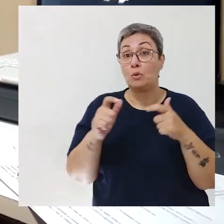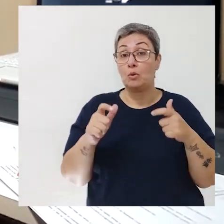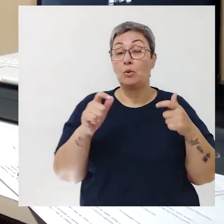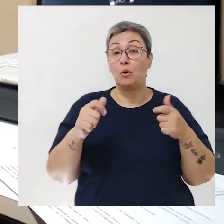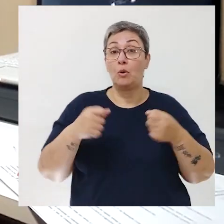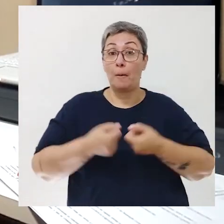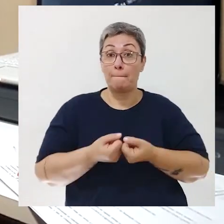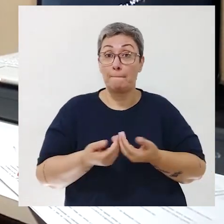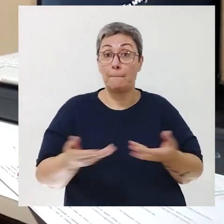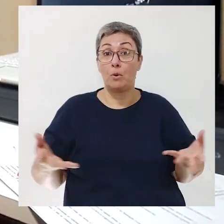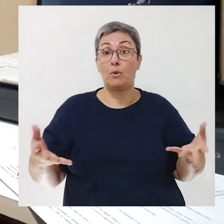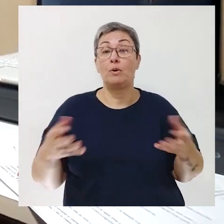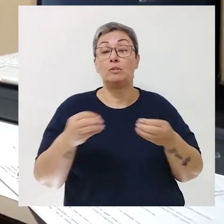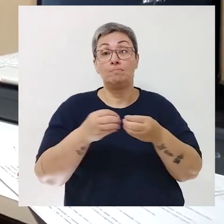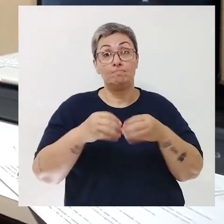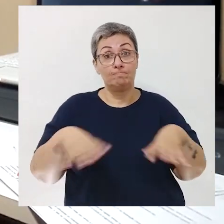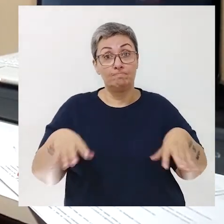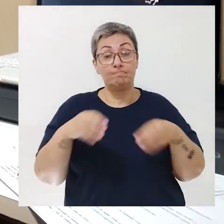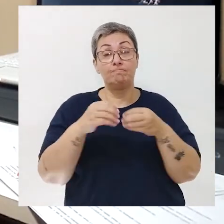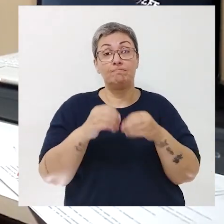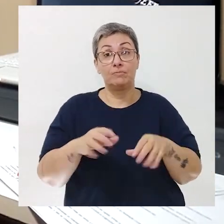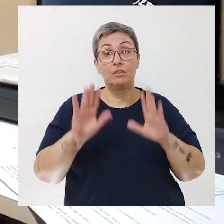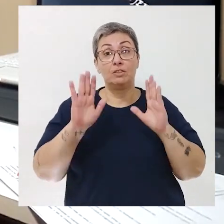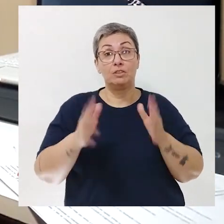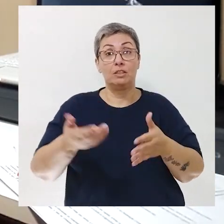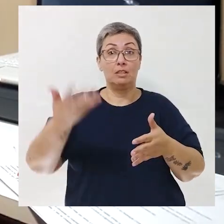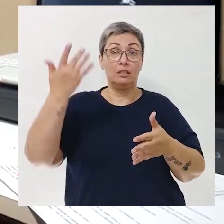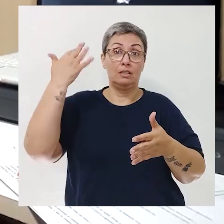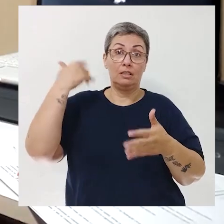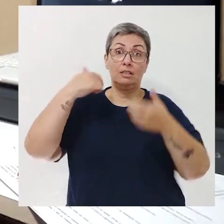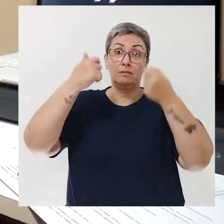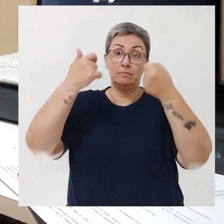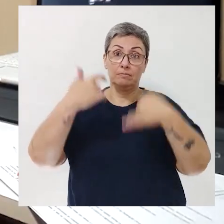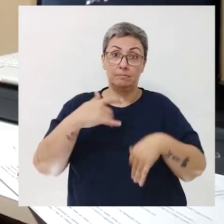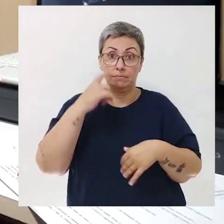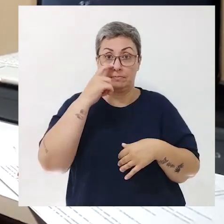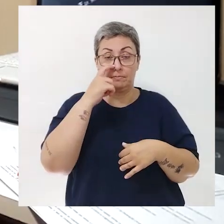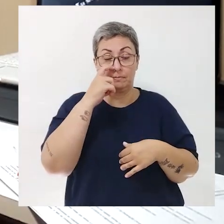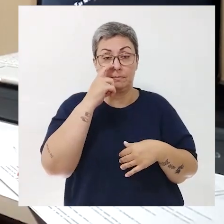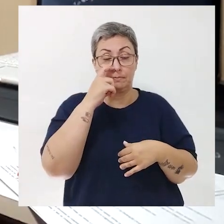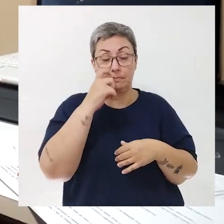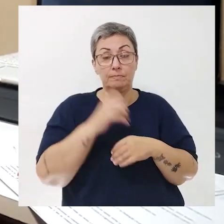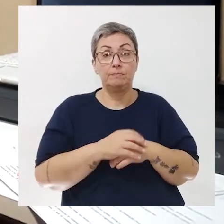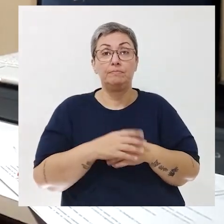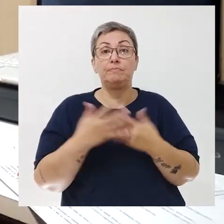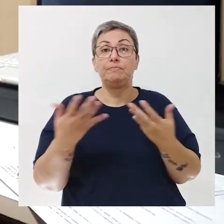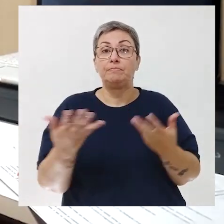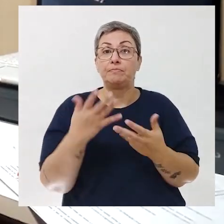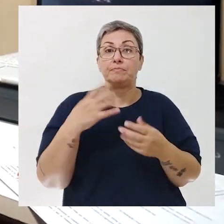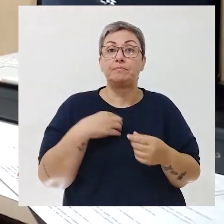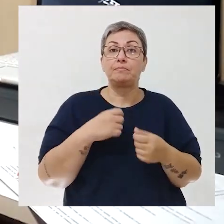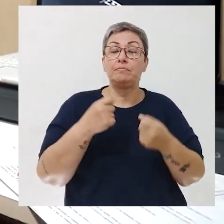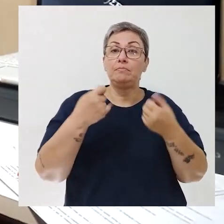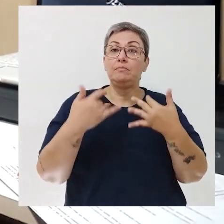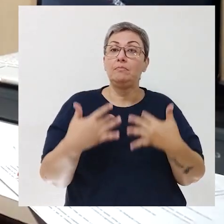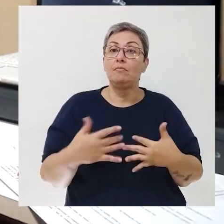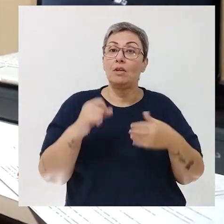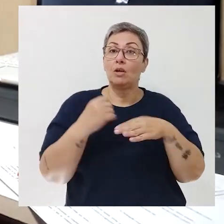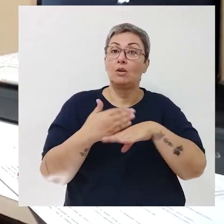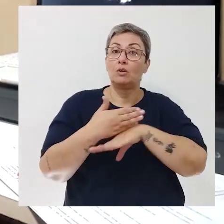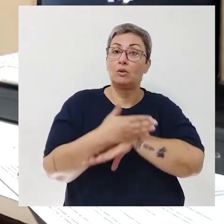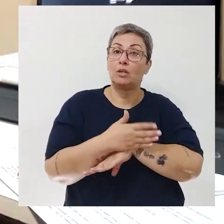grande desperdício, né, como já falamos anteriormente, né? Bom, falando